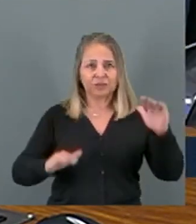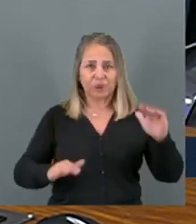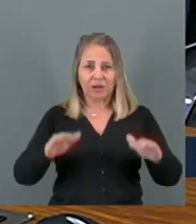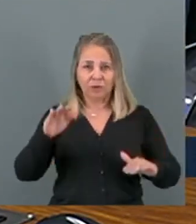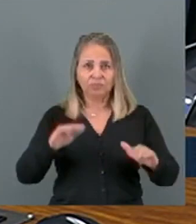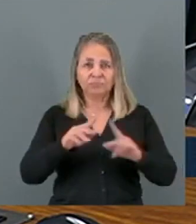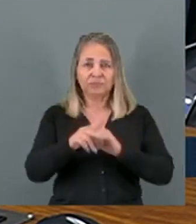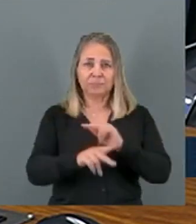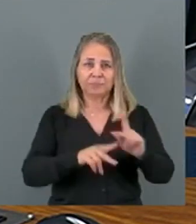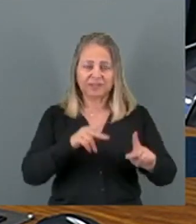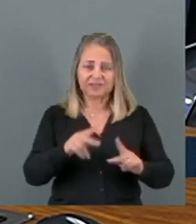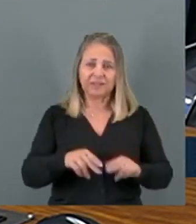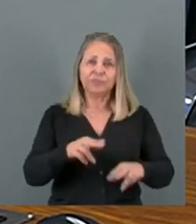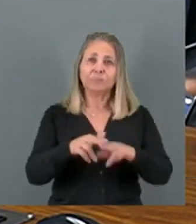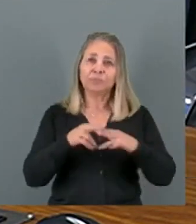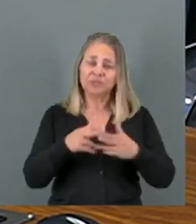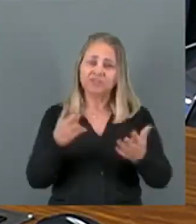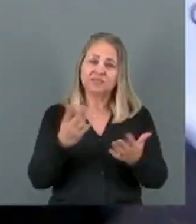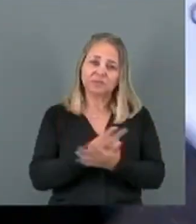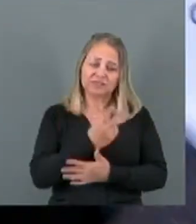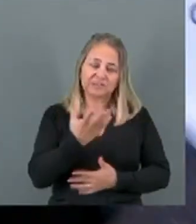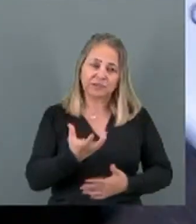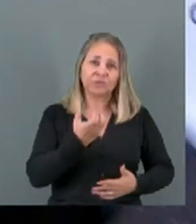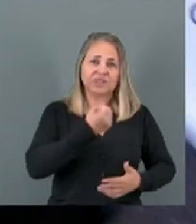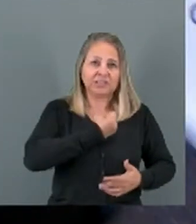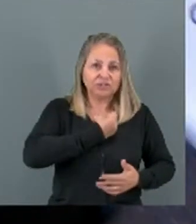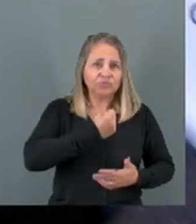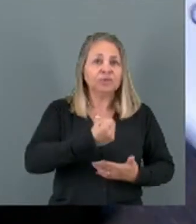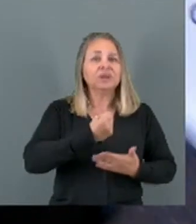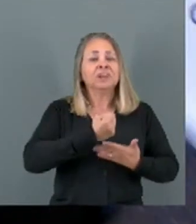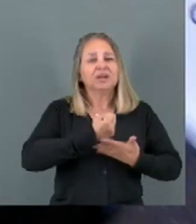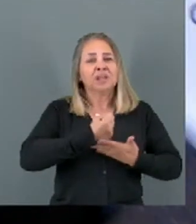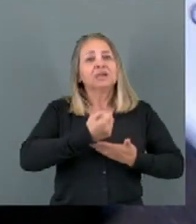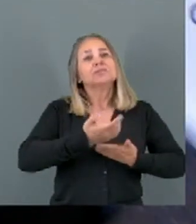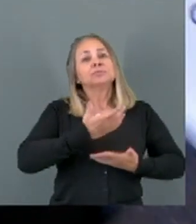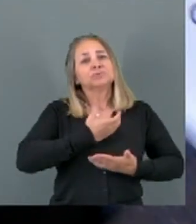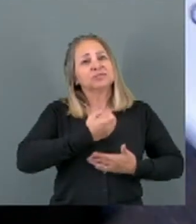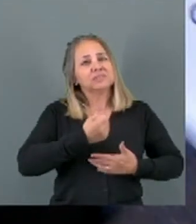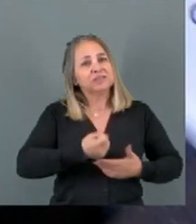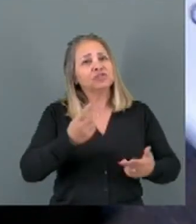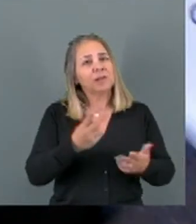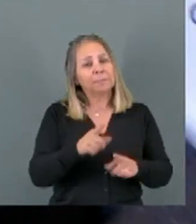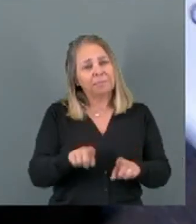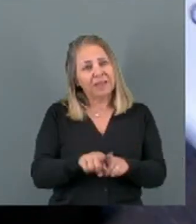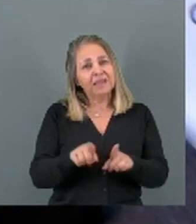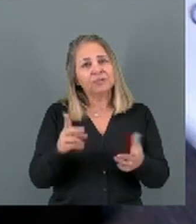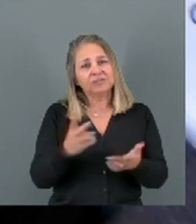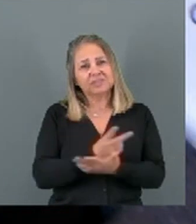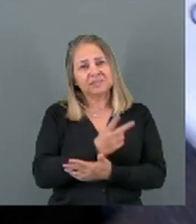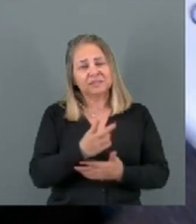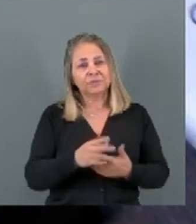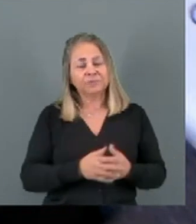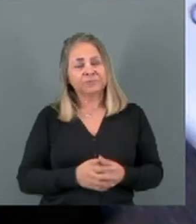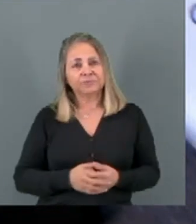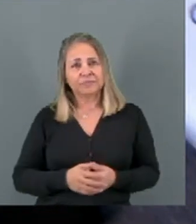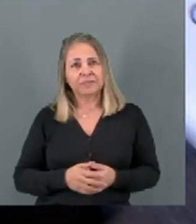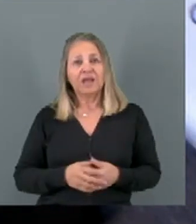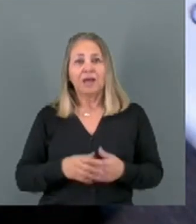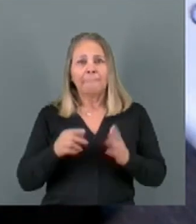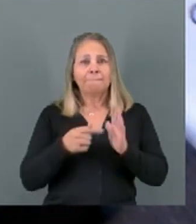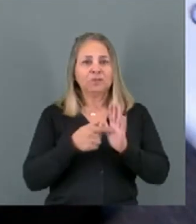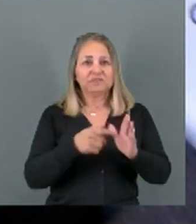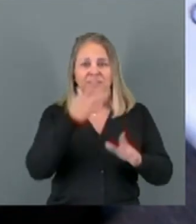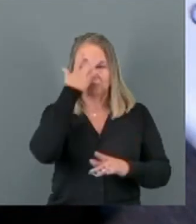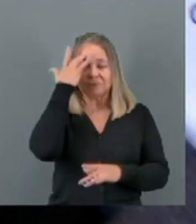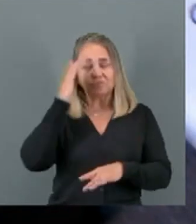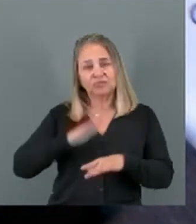consequentemente, o risco de suicídio também afetou de forma desigual as parcelas da população. Em geral, afetando aquelas pessoas